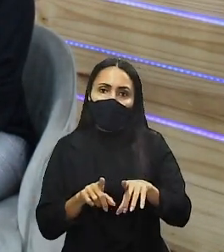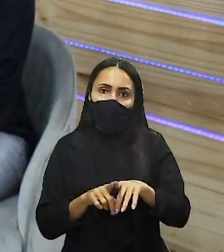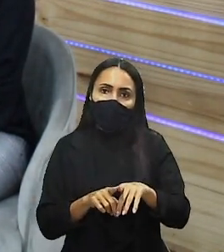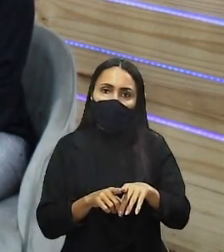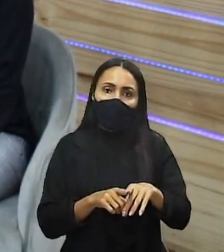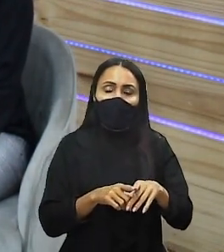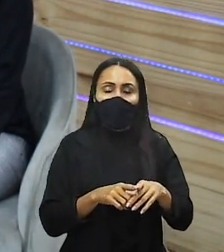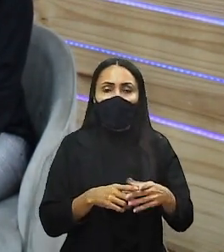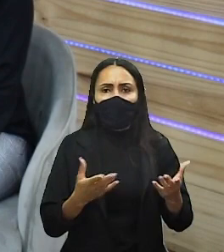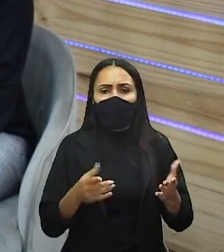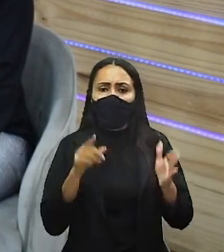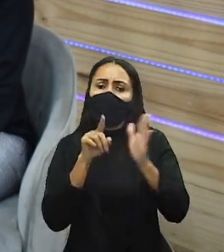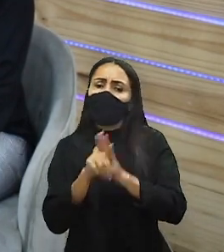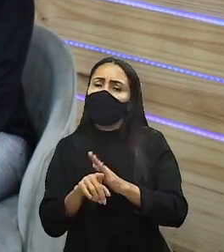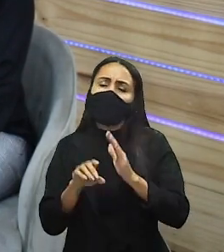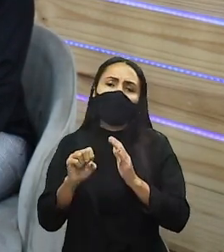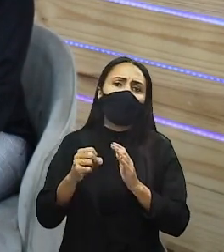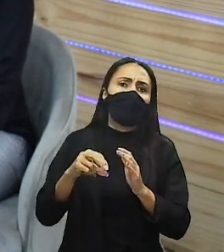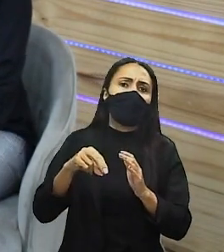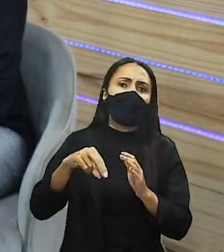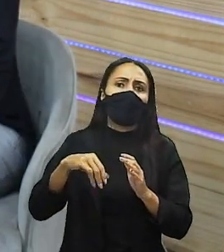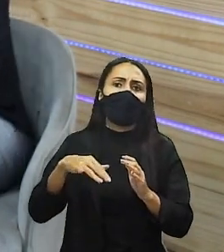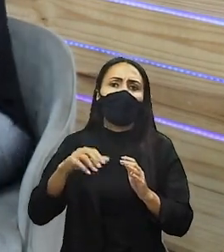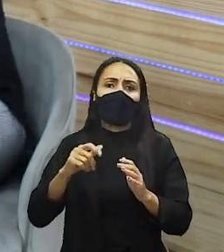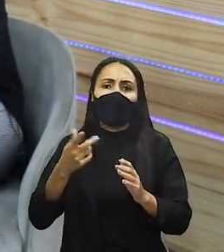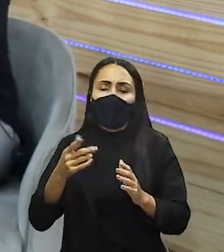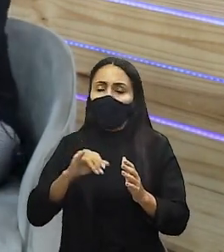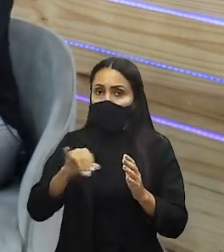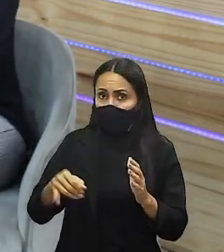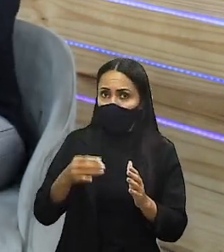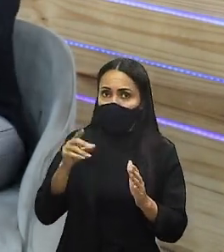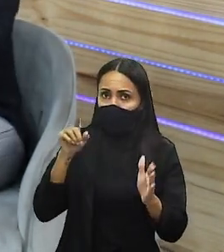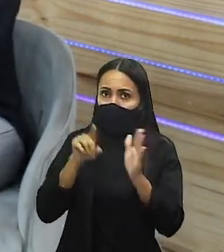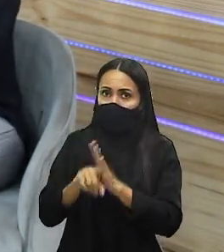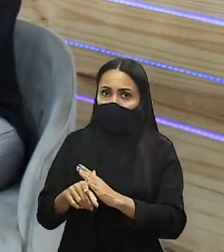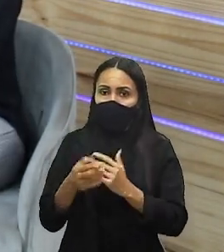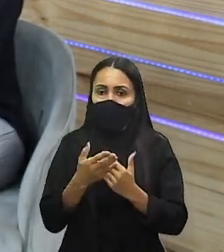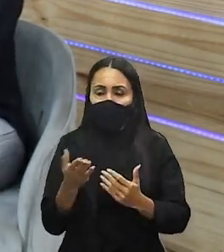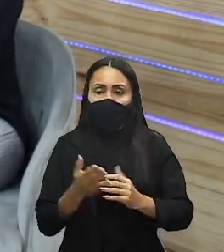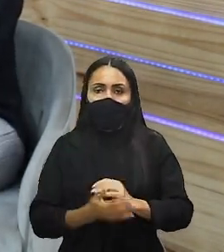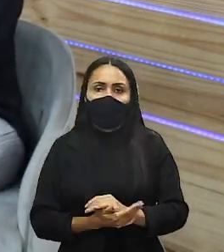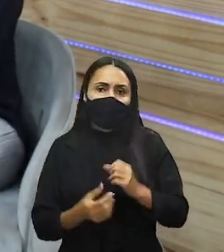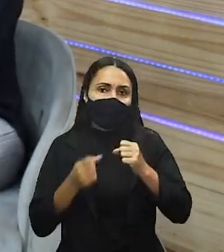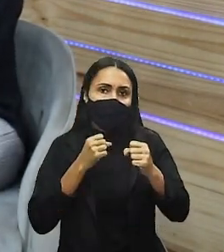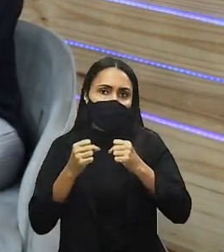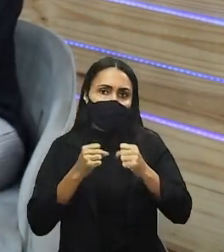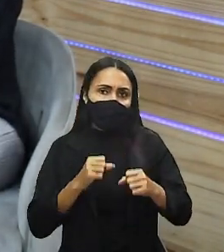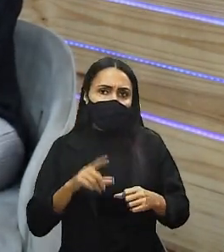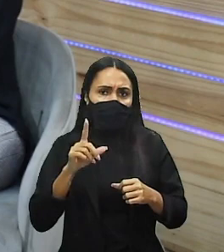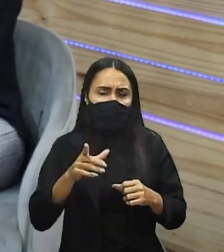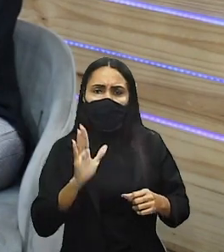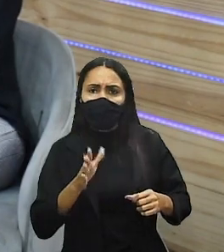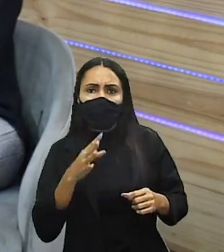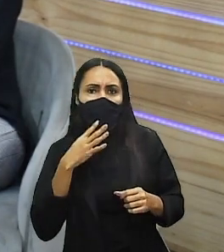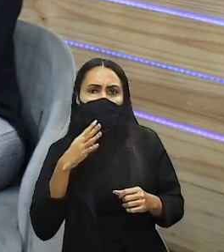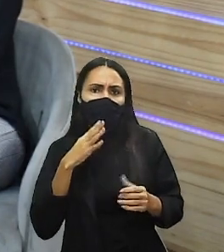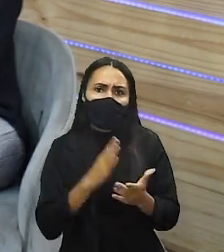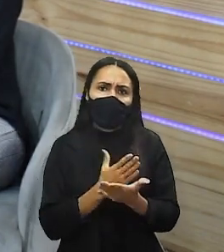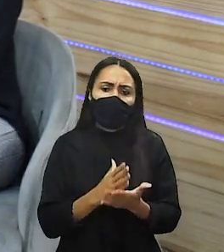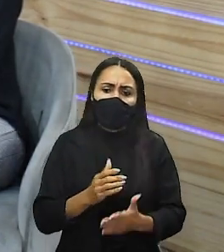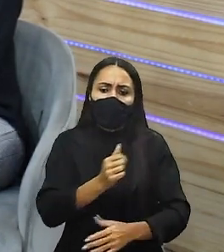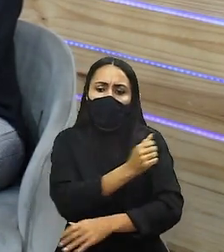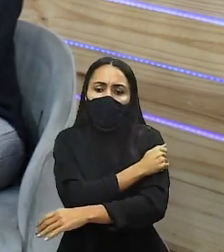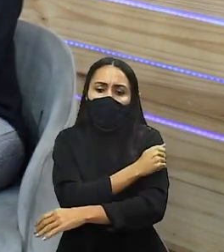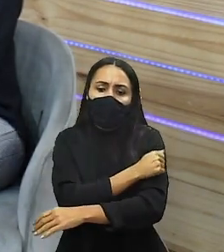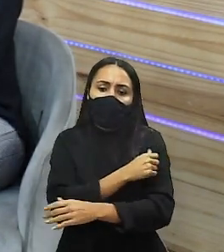público. Aí eu te pergunto, Sônia, vou aproveitar para fazer um pouquinho de uma entrevista, né? Nesse tempo todo, você já conheceu algum estudante, alguma